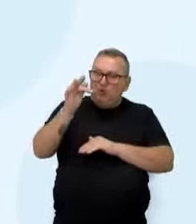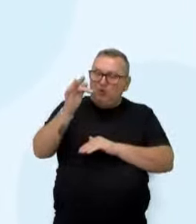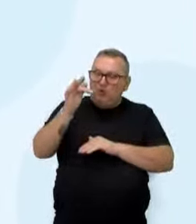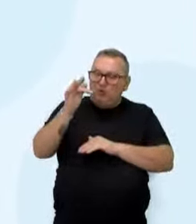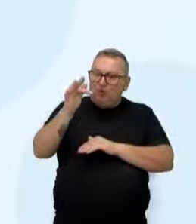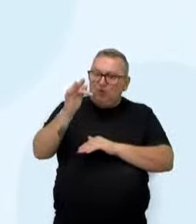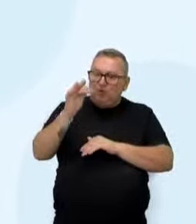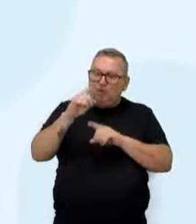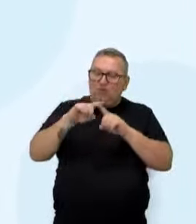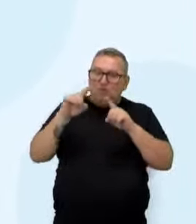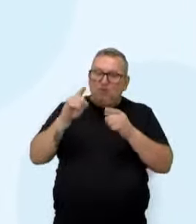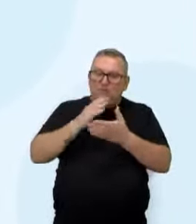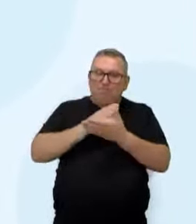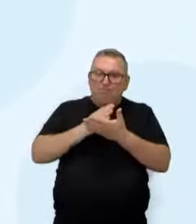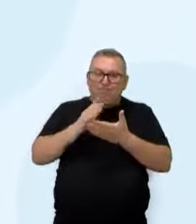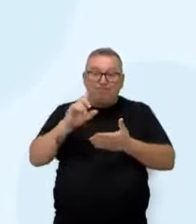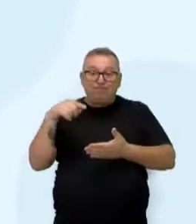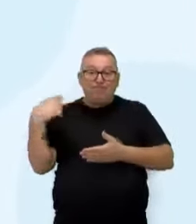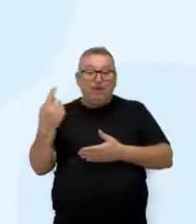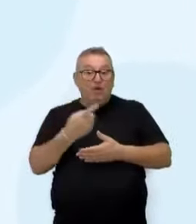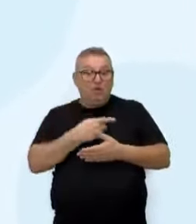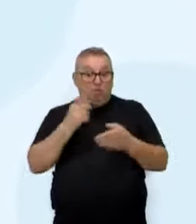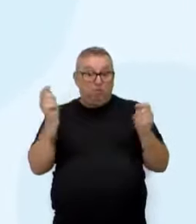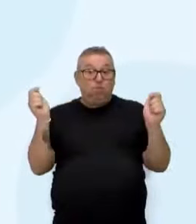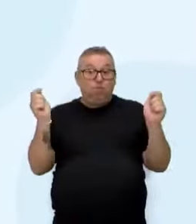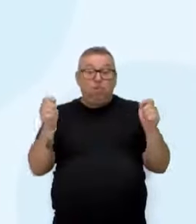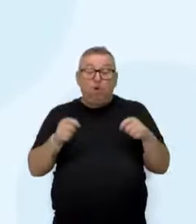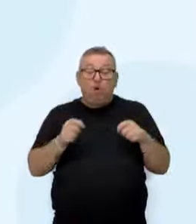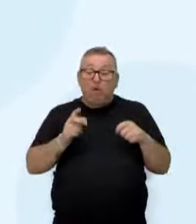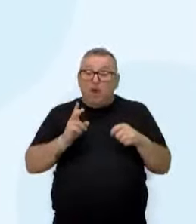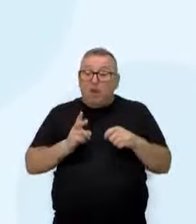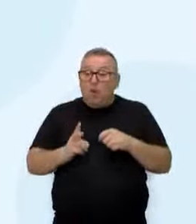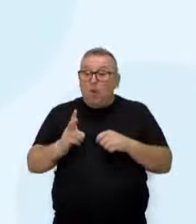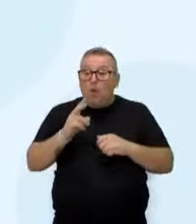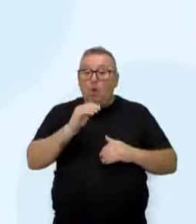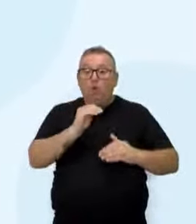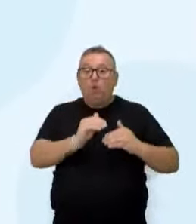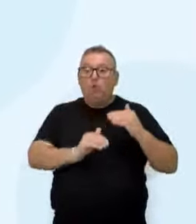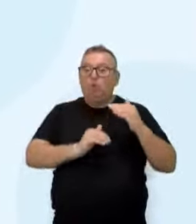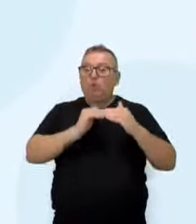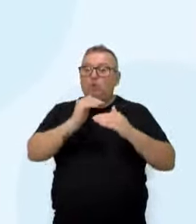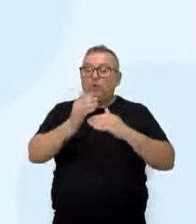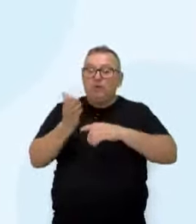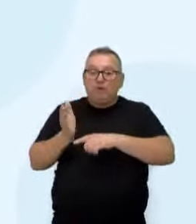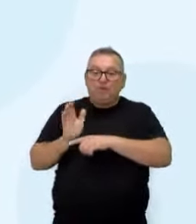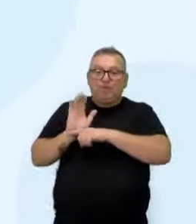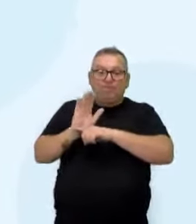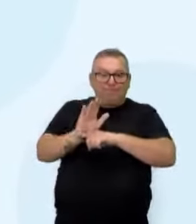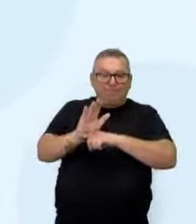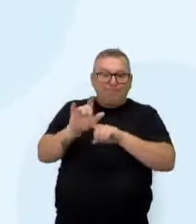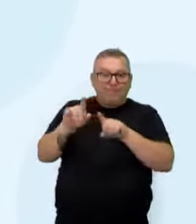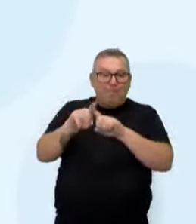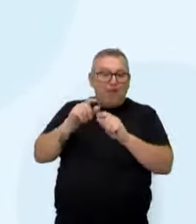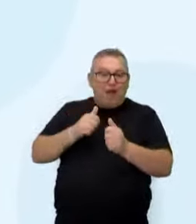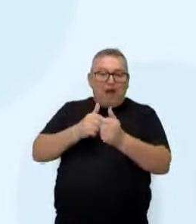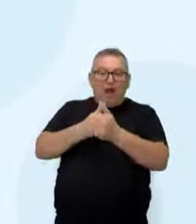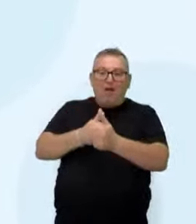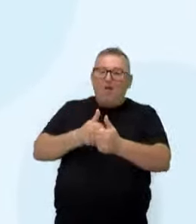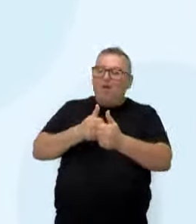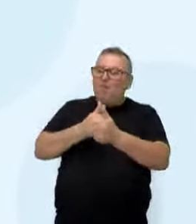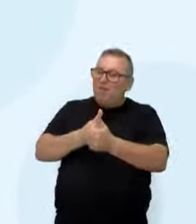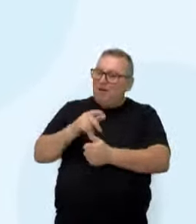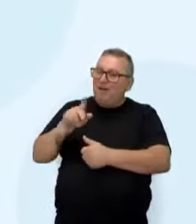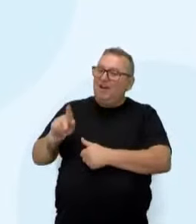futuras iniciativas para que a gente possa continuar desenvolvendo esse trabalho de apoiar e acompanhar os professores